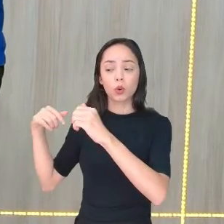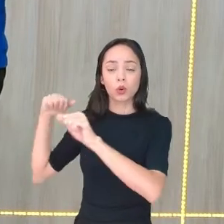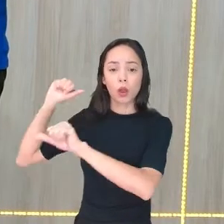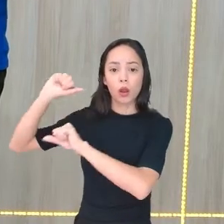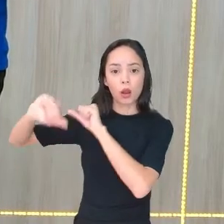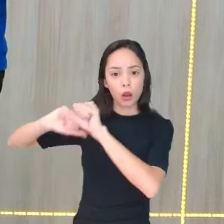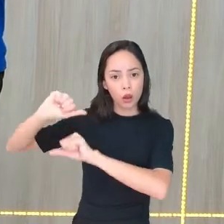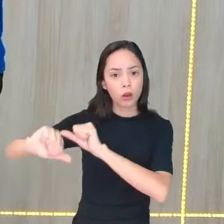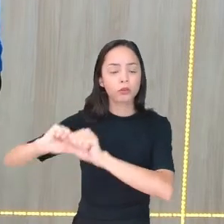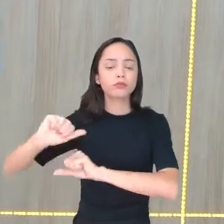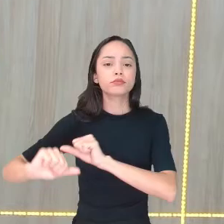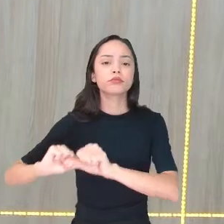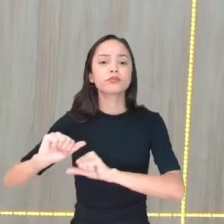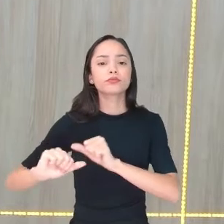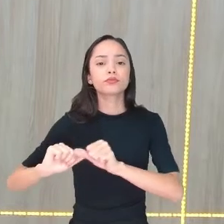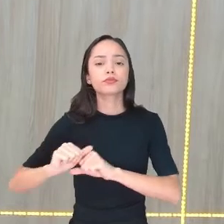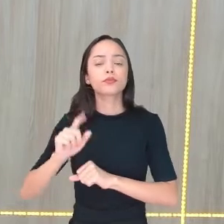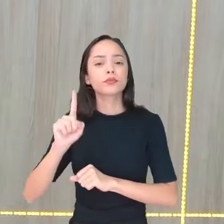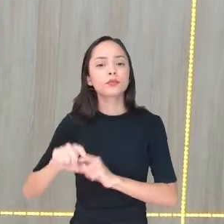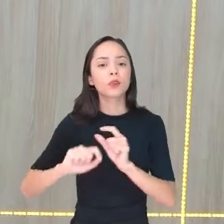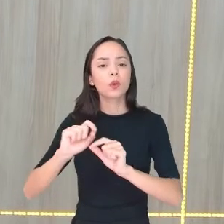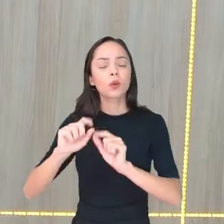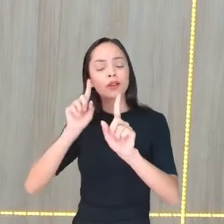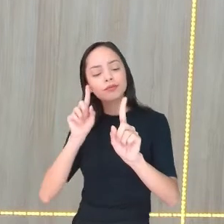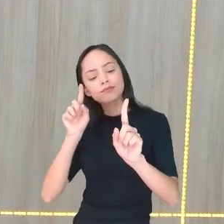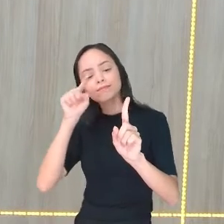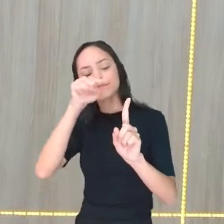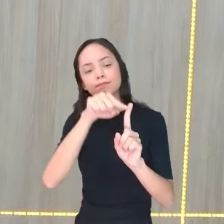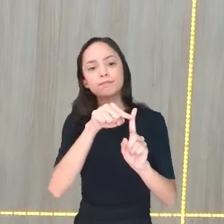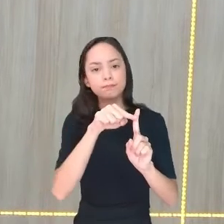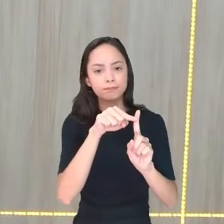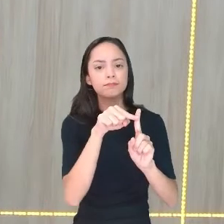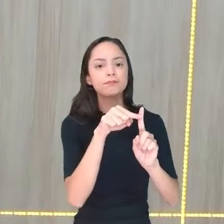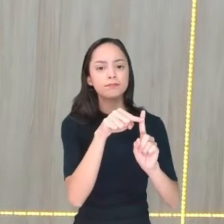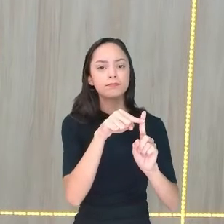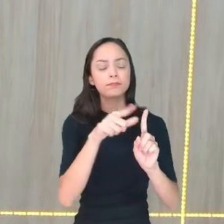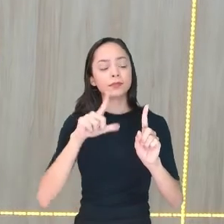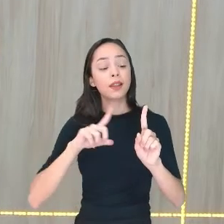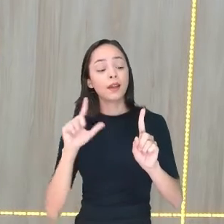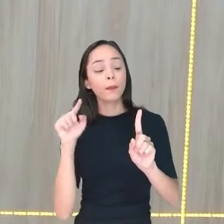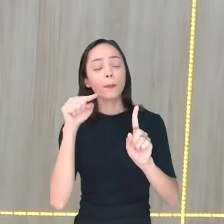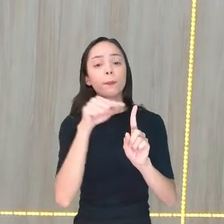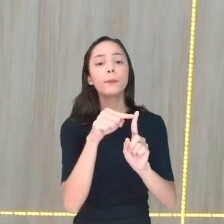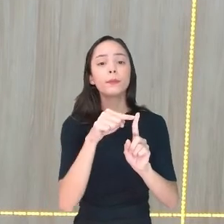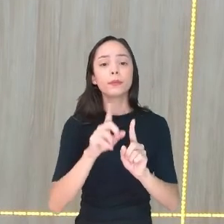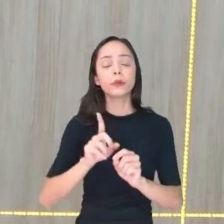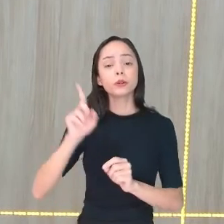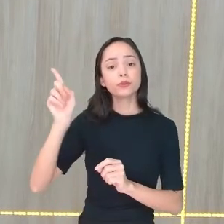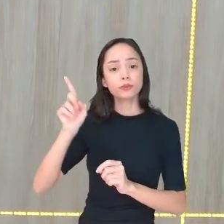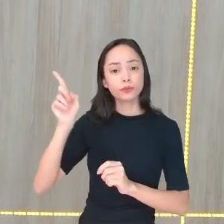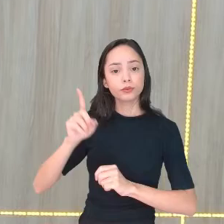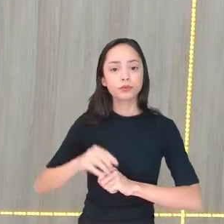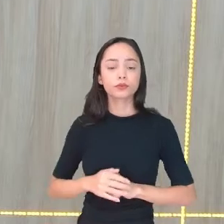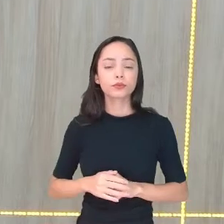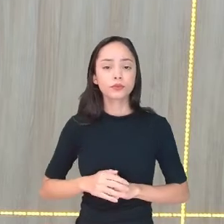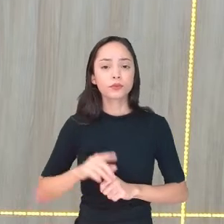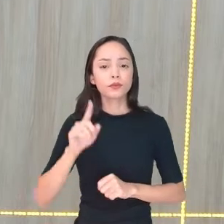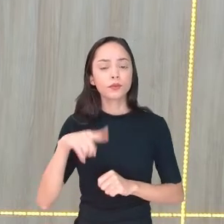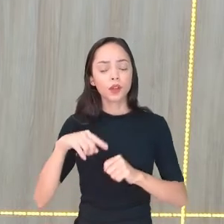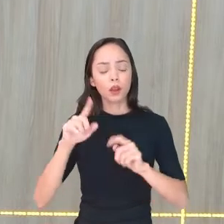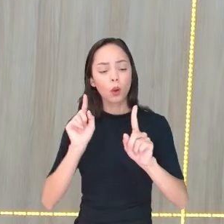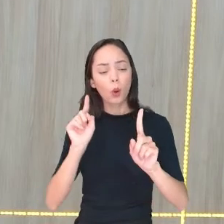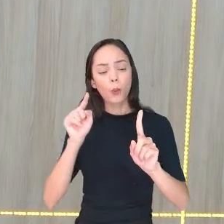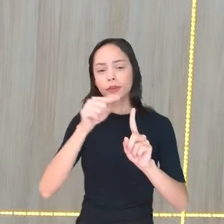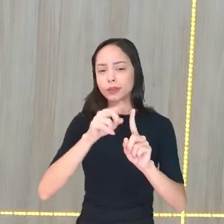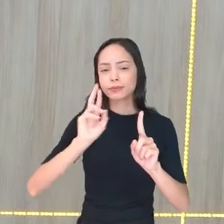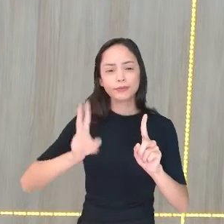paisagem ela é alterada com um objetivo, né? Com um destino. Aquela ação ela é tomada ali com um